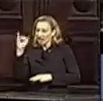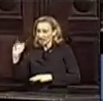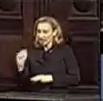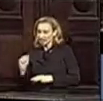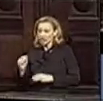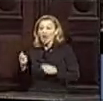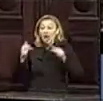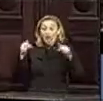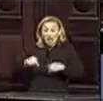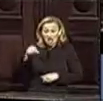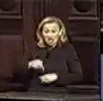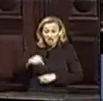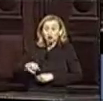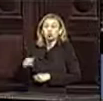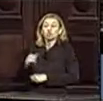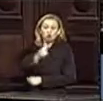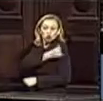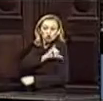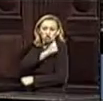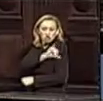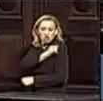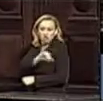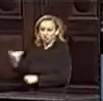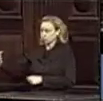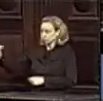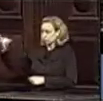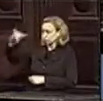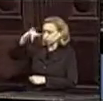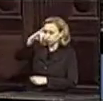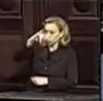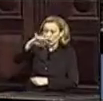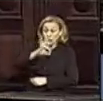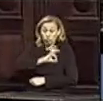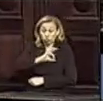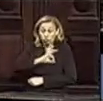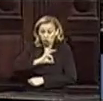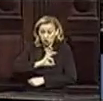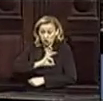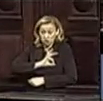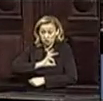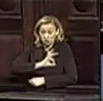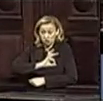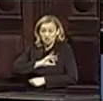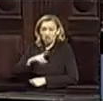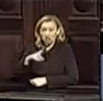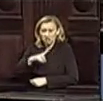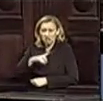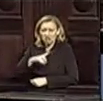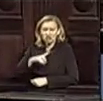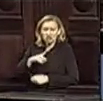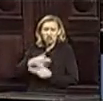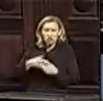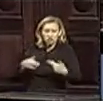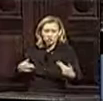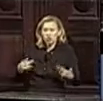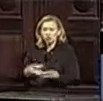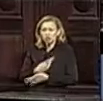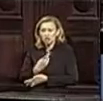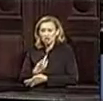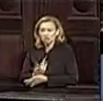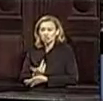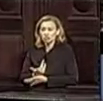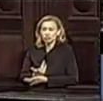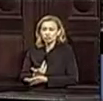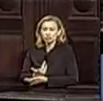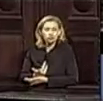vários fuzis aqui no aeroporto Santos Dumont, viveu um grave constrangimento, que a apreensão se